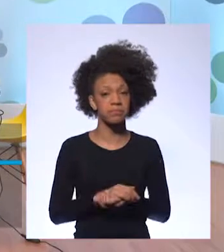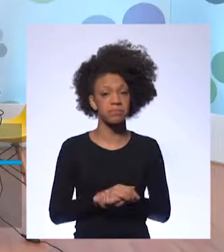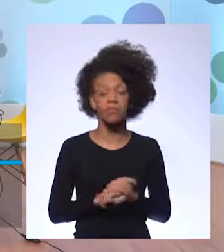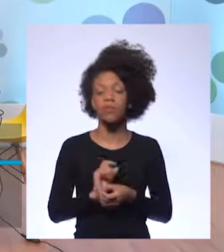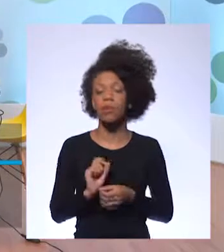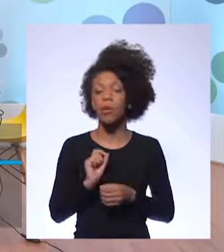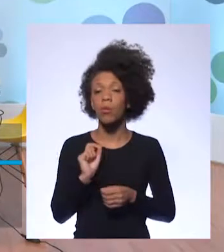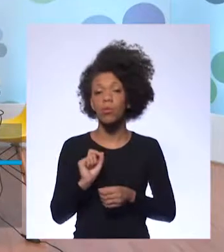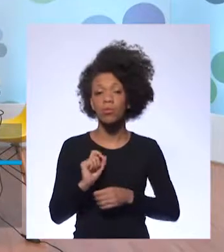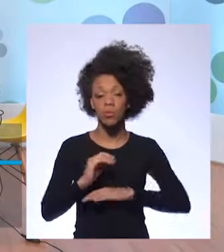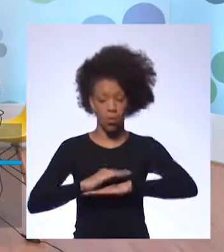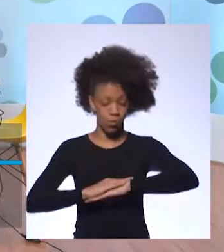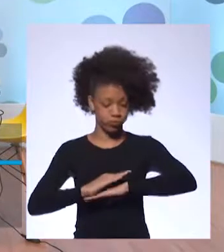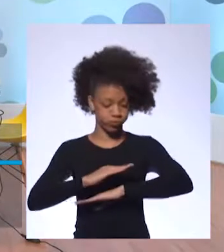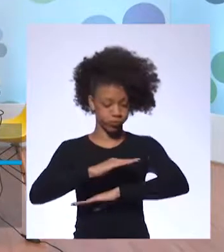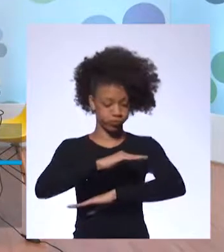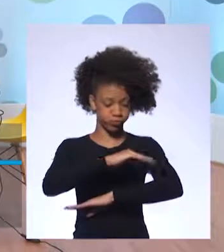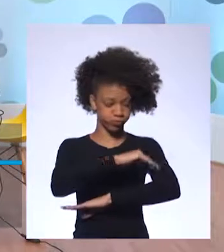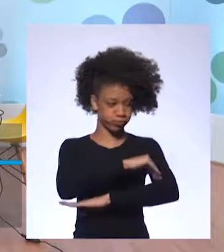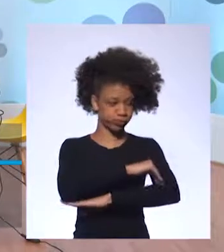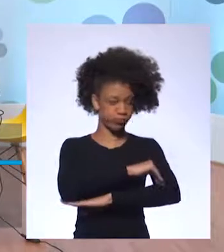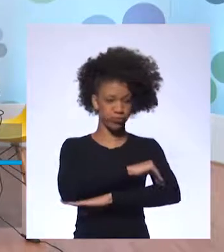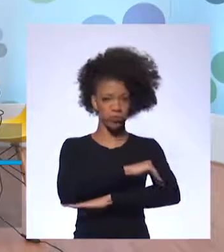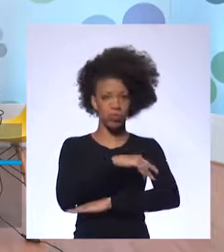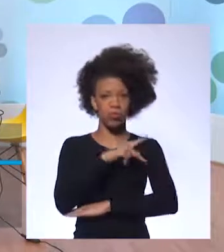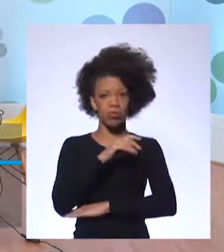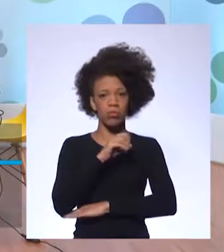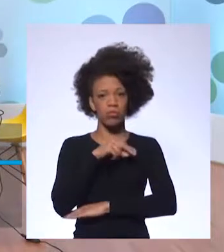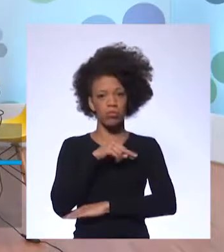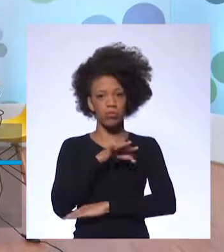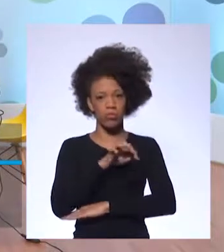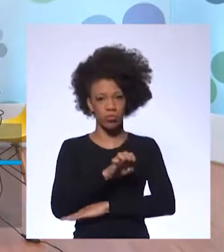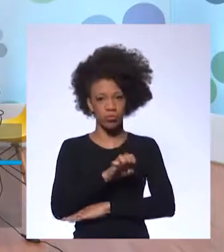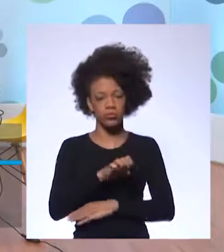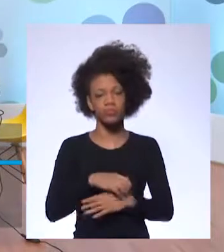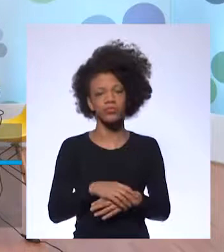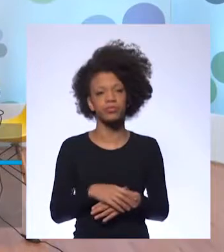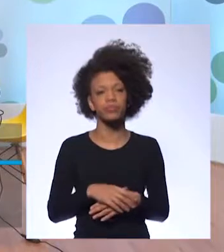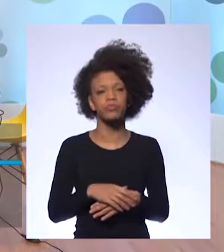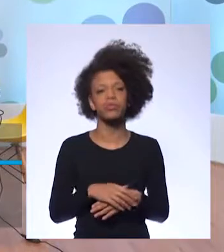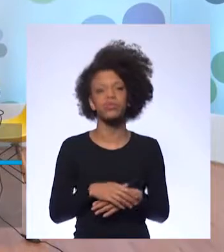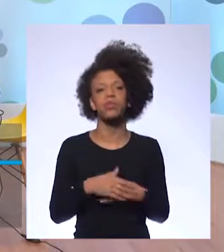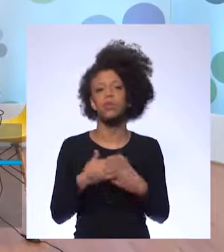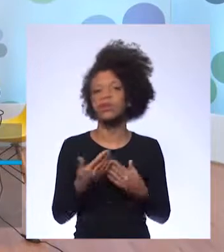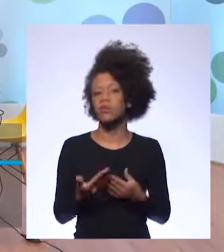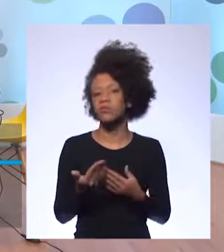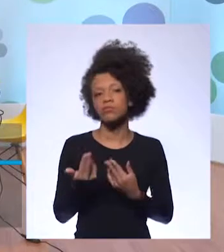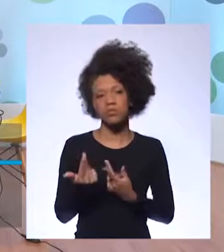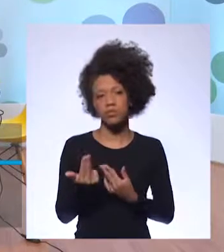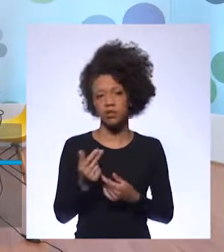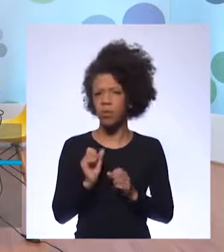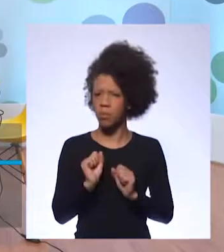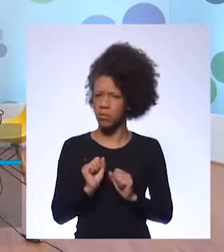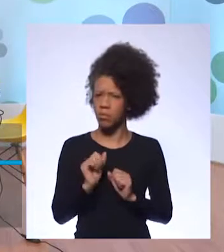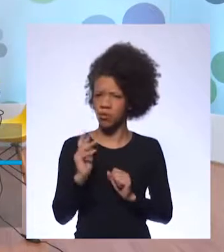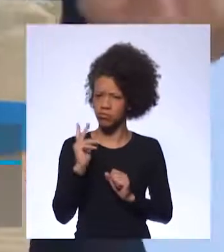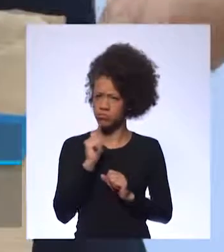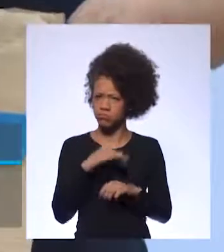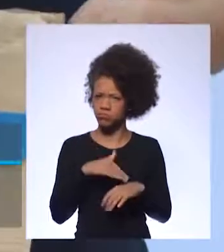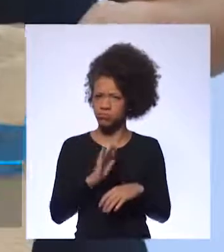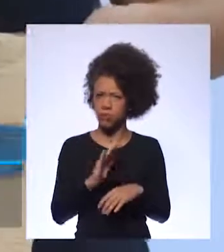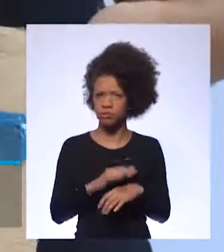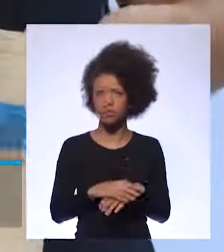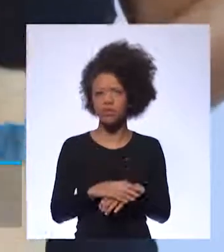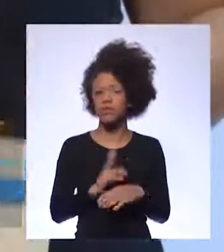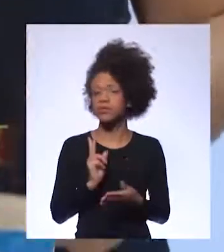essa ponte professora rolinho de papel higiênico e pela metade tá mesma coisa a pode ficar bem mais bonita essa ponte